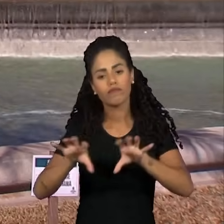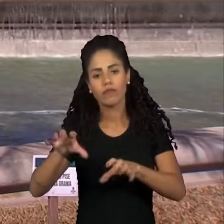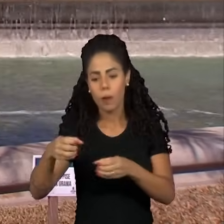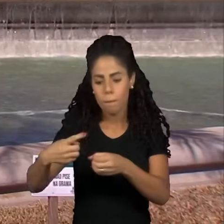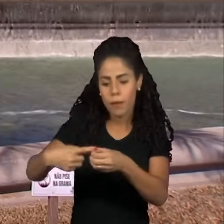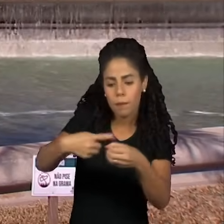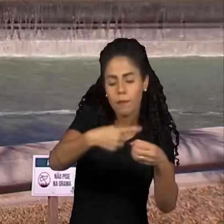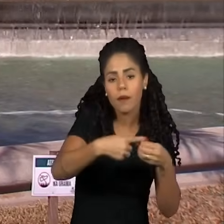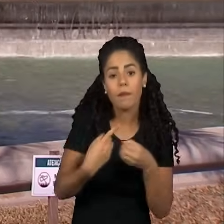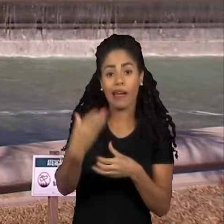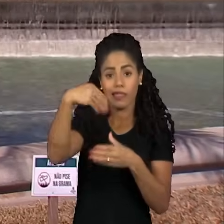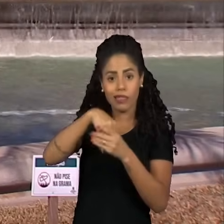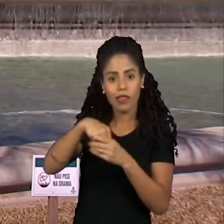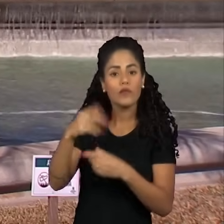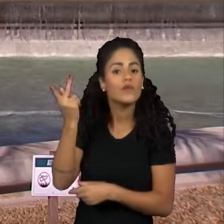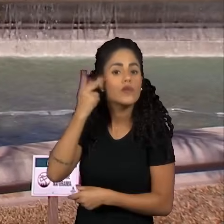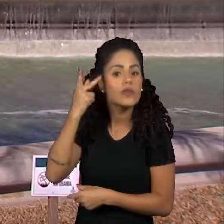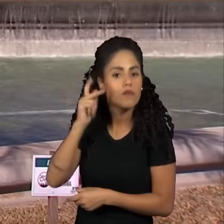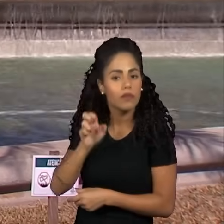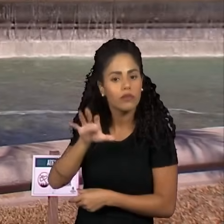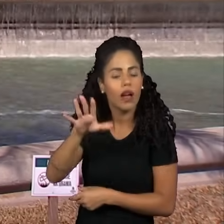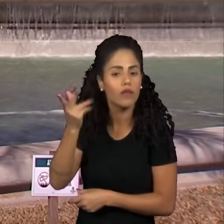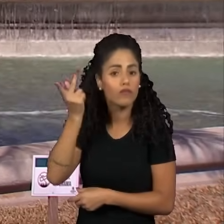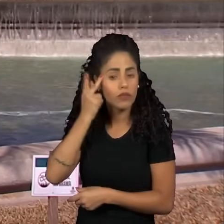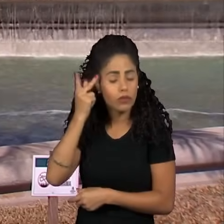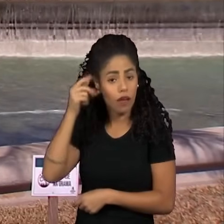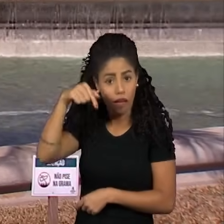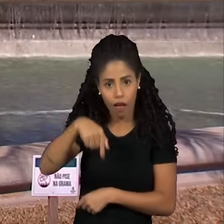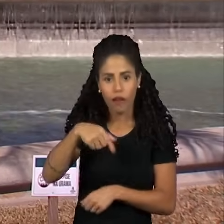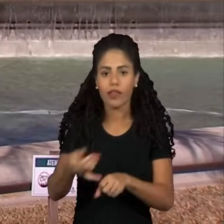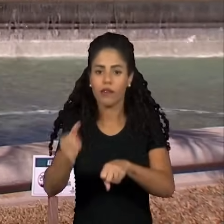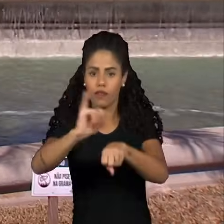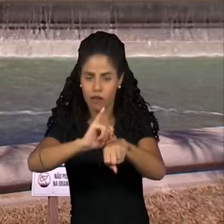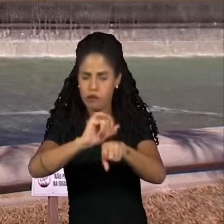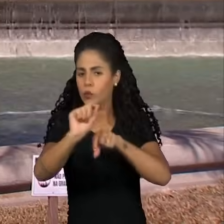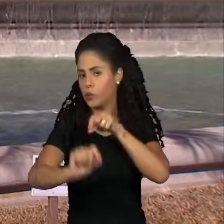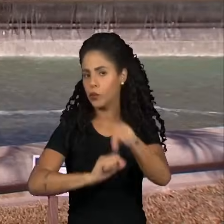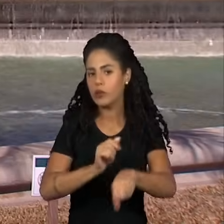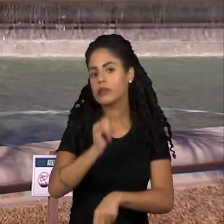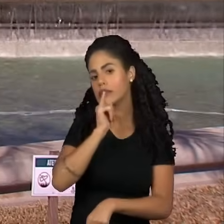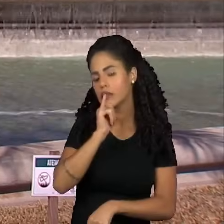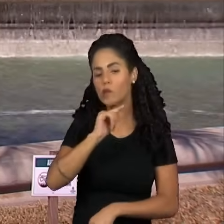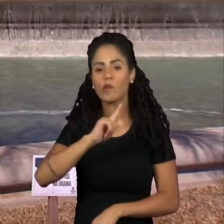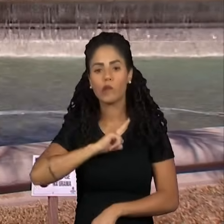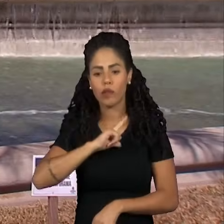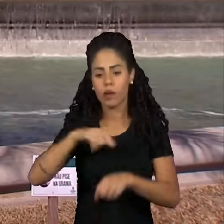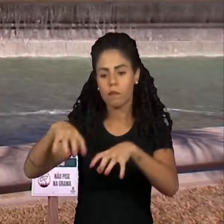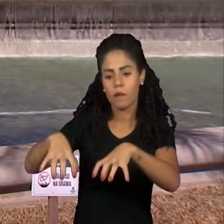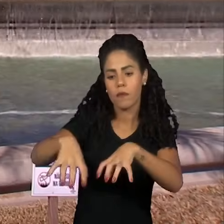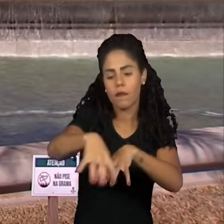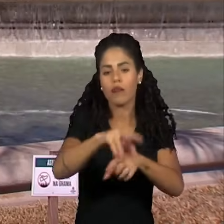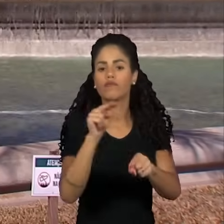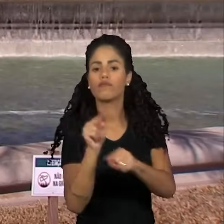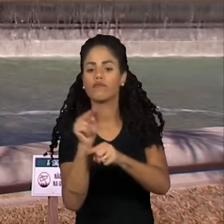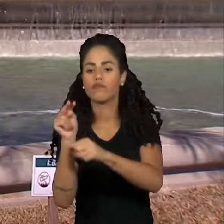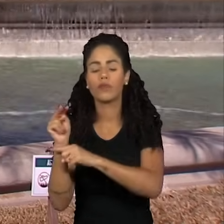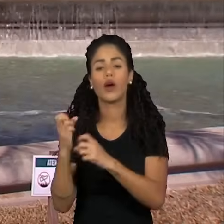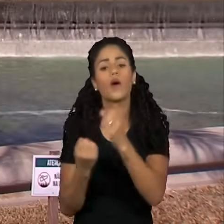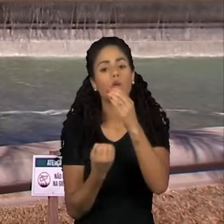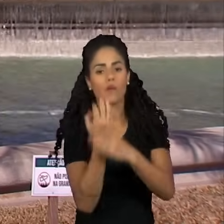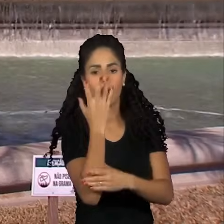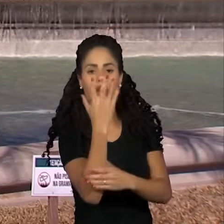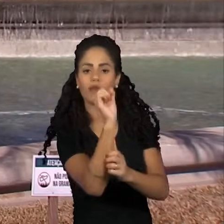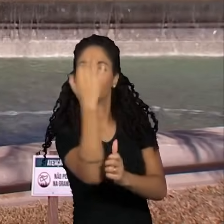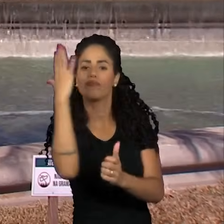Paulo concentram um número importante de unidades de conservação municipais. Aqui na capital, por exemplo, várias unidades de conservação foram criadas como